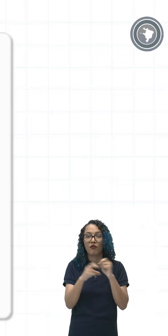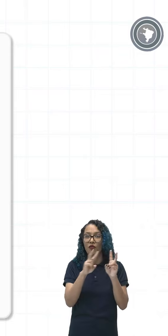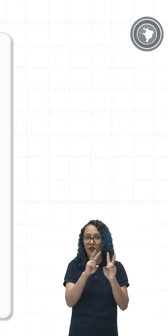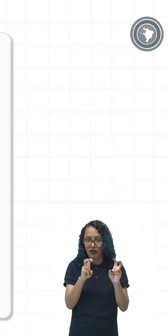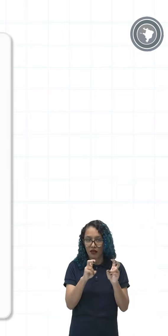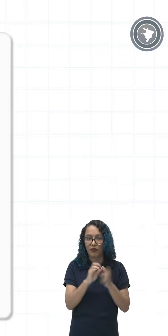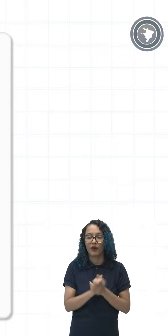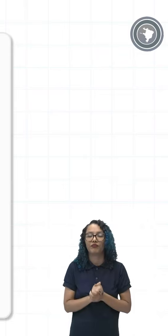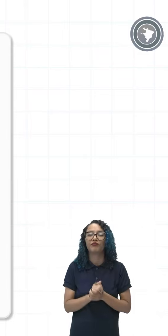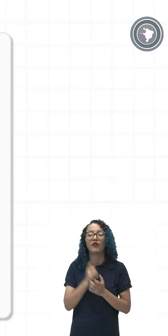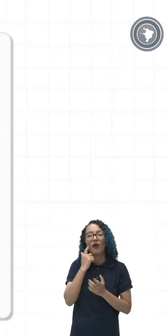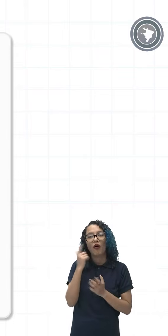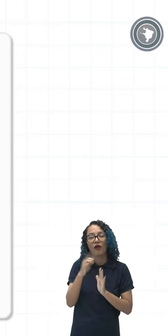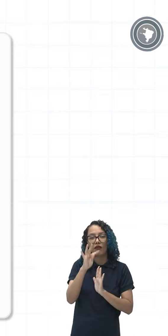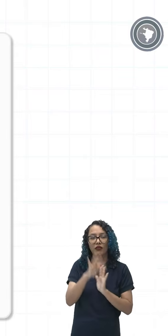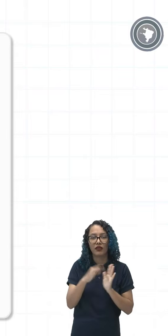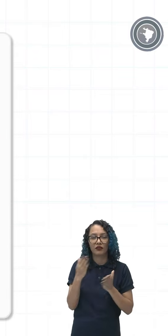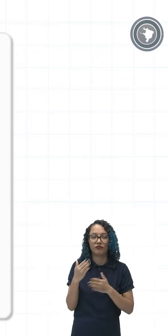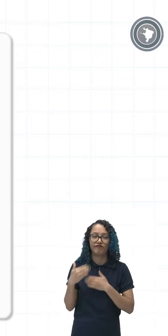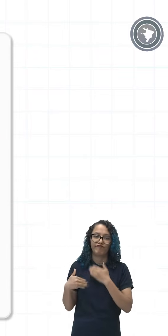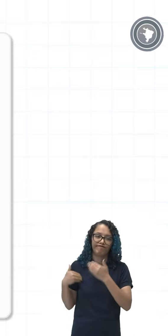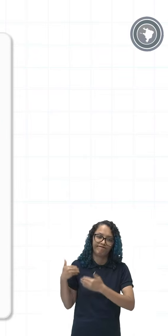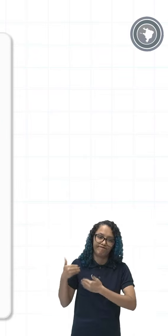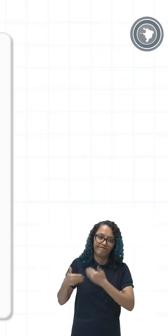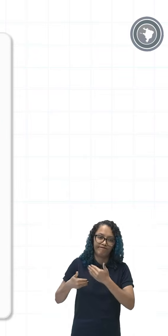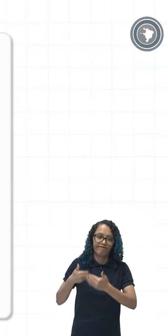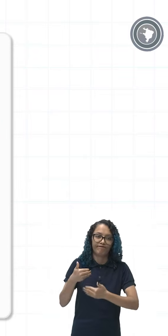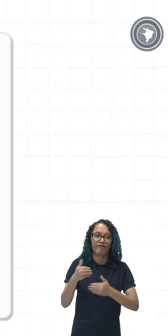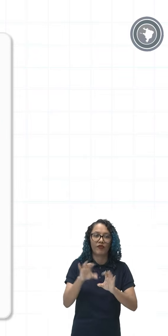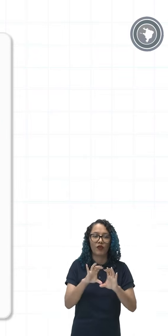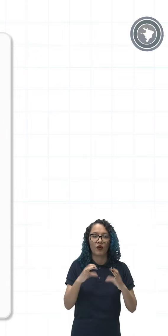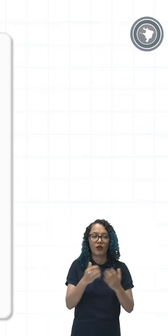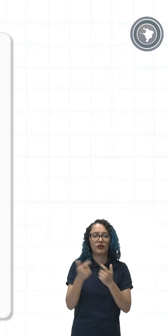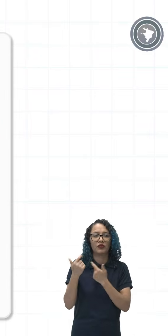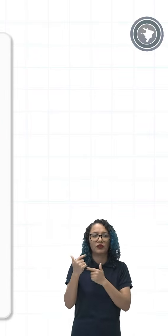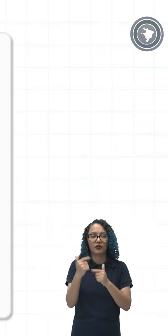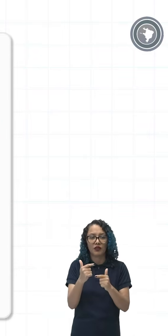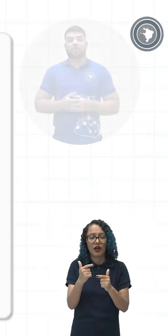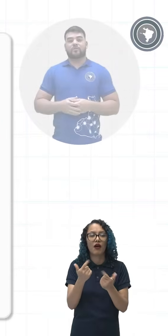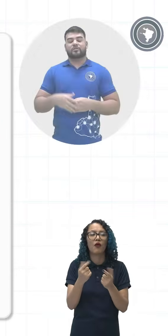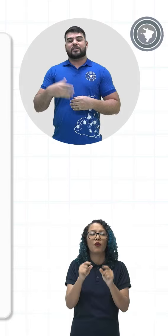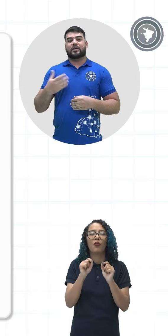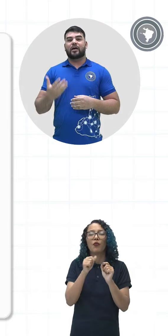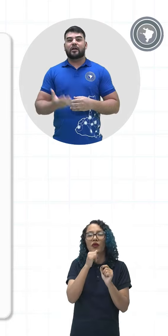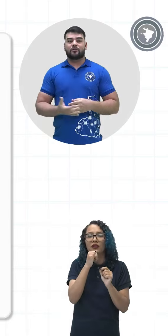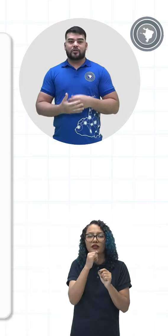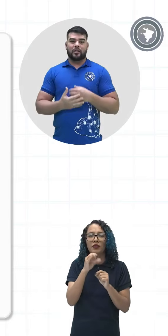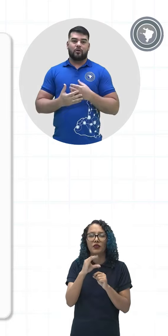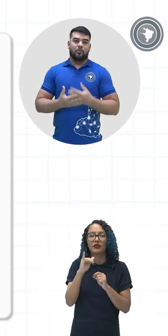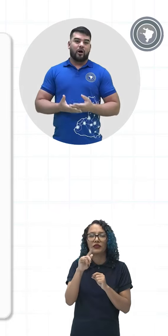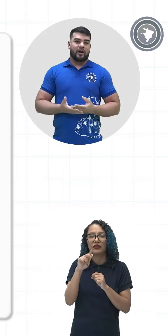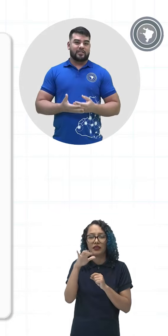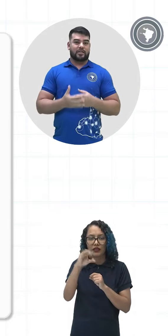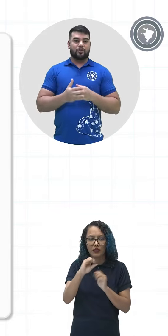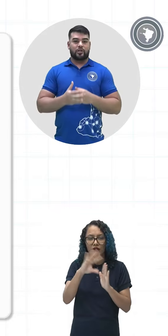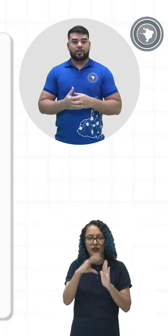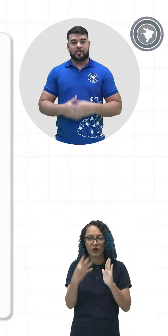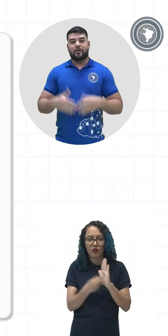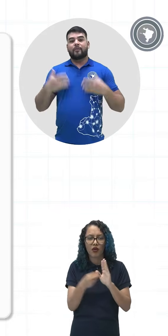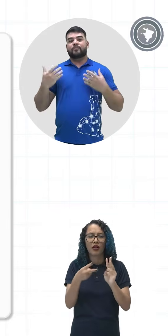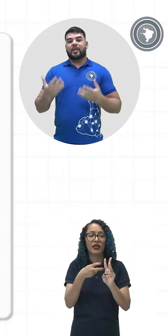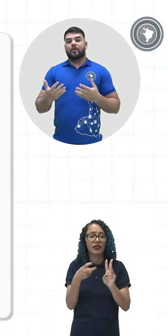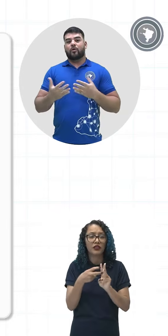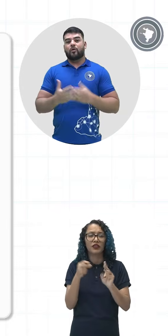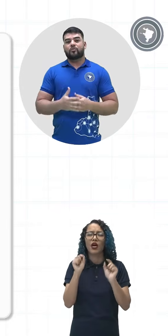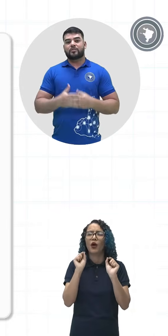só. Ao longo da história, as comunidades tradicionais, incluindo ciganos, quilombolas e